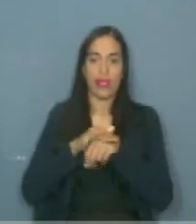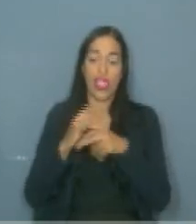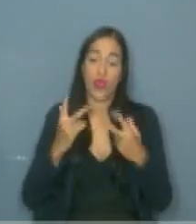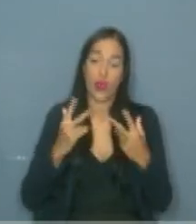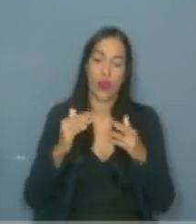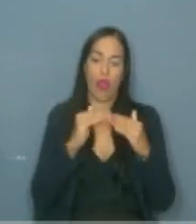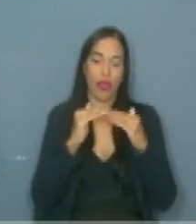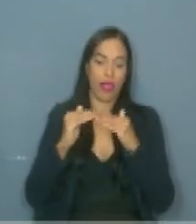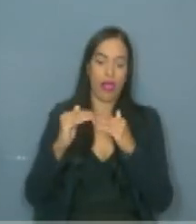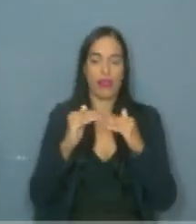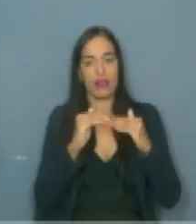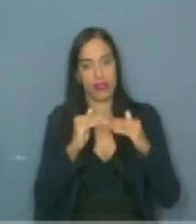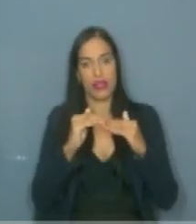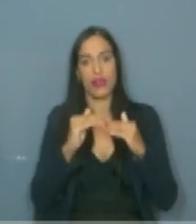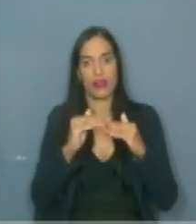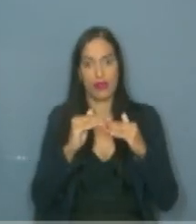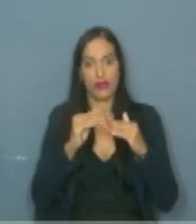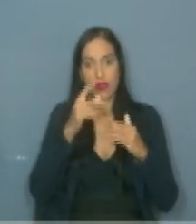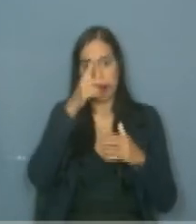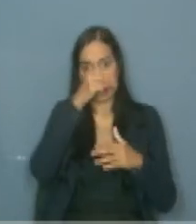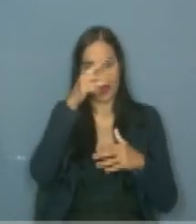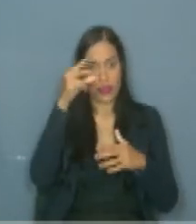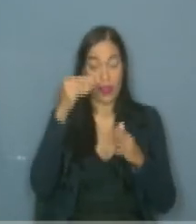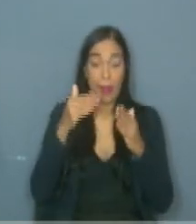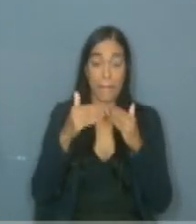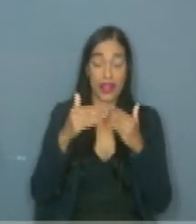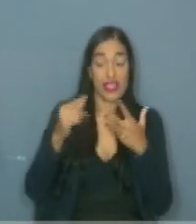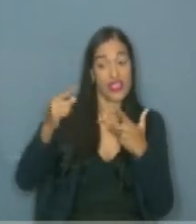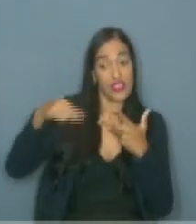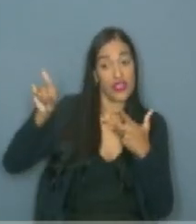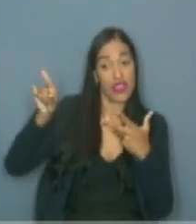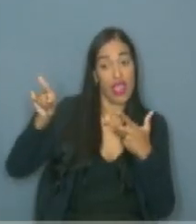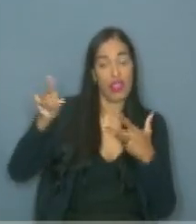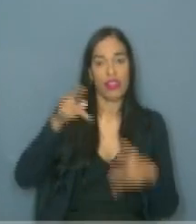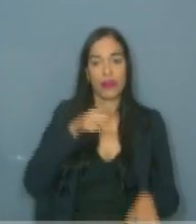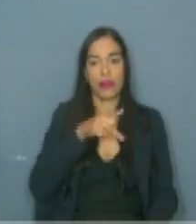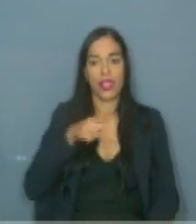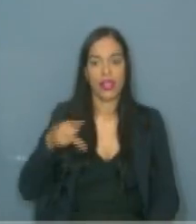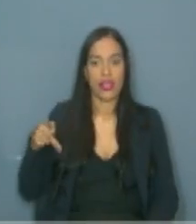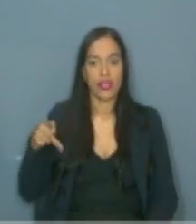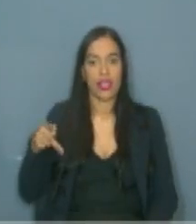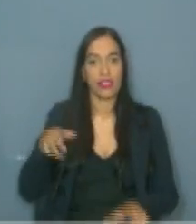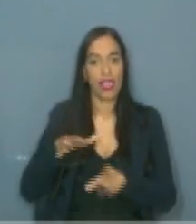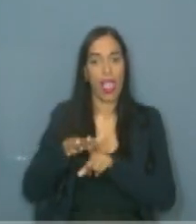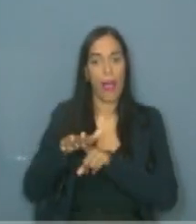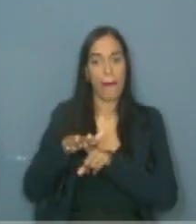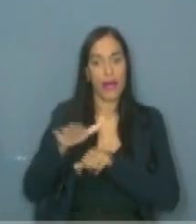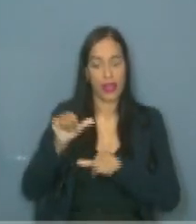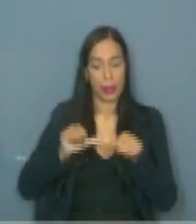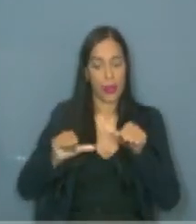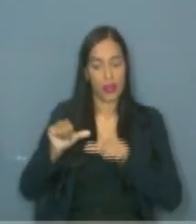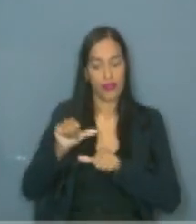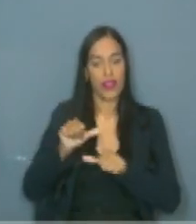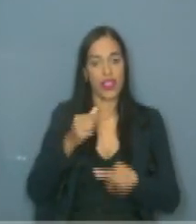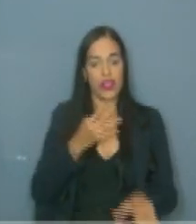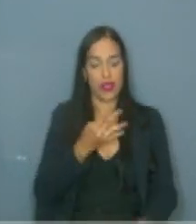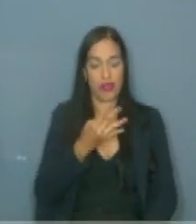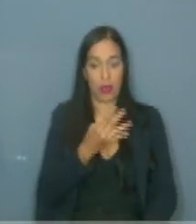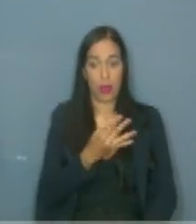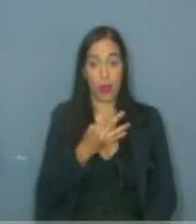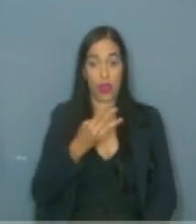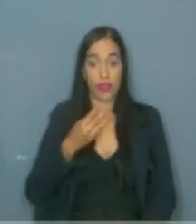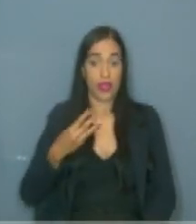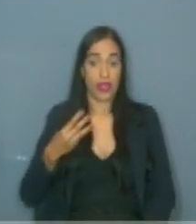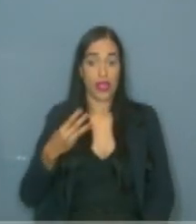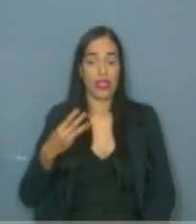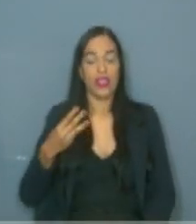condições com o poder executivo. Então, queria pedir esse destaque, Vossa Excelência, senhor presidente, a emenda modificativa de número 43,